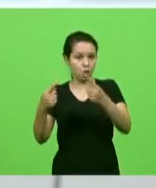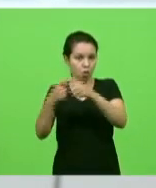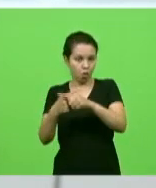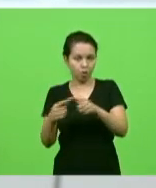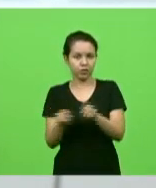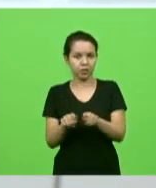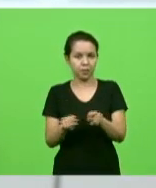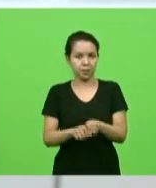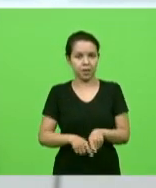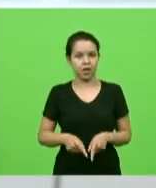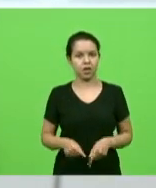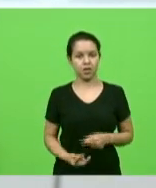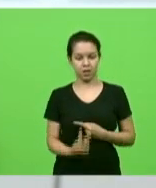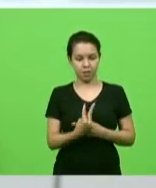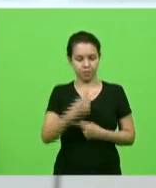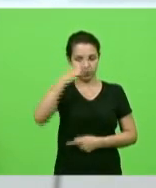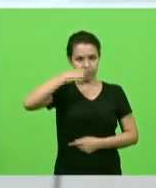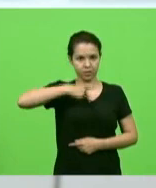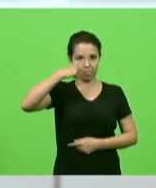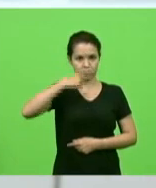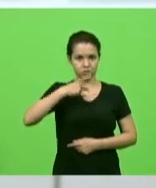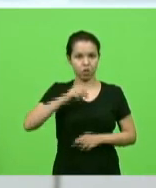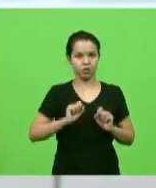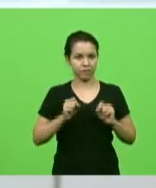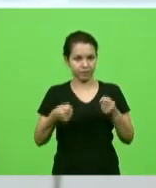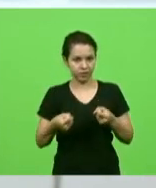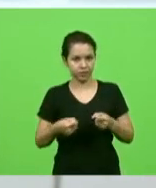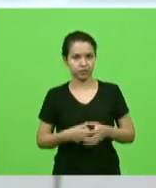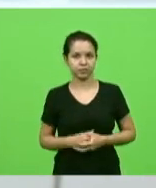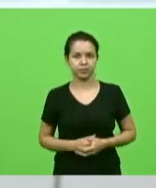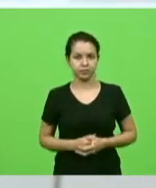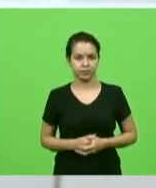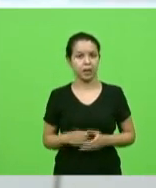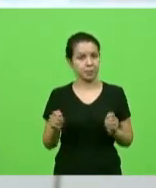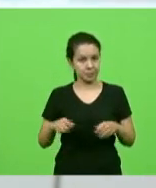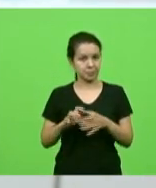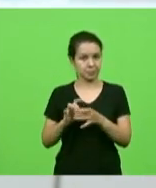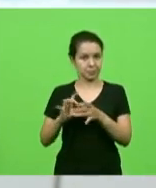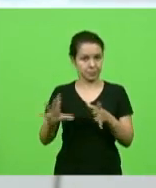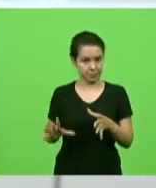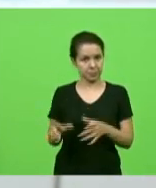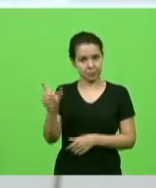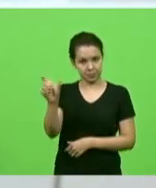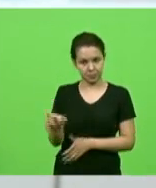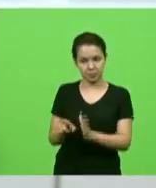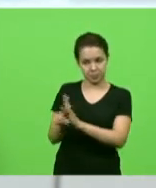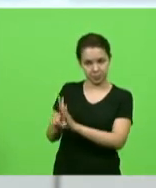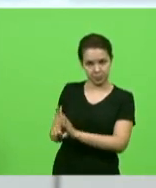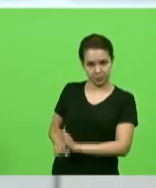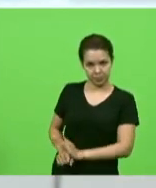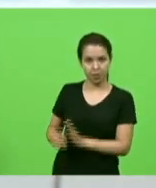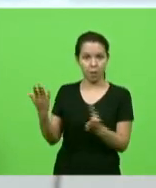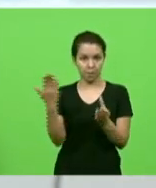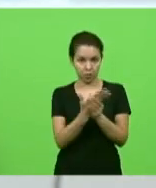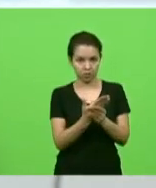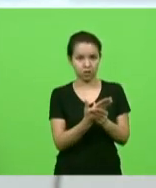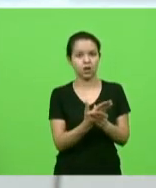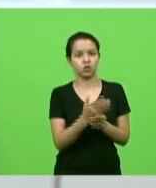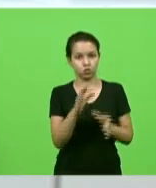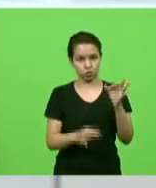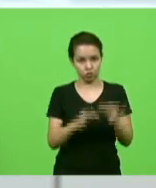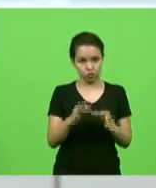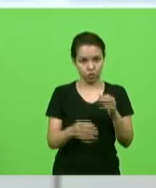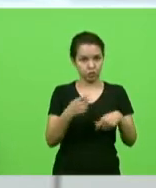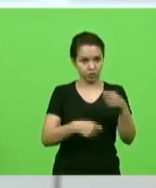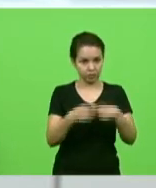da ampla defesa os quais permitirão aos litigantes em geral e no processo judicial e administrativo e aos acusados